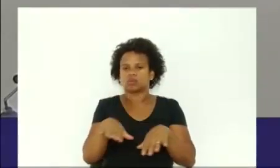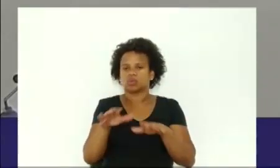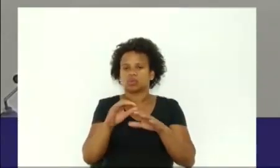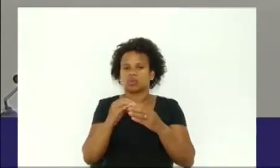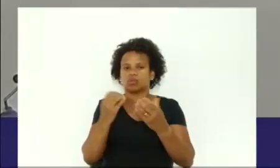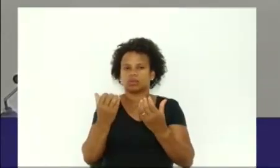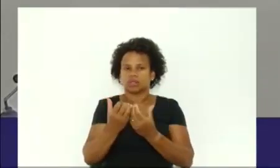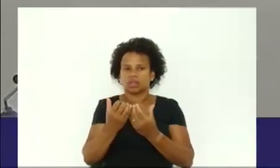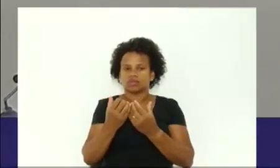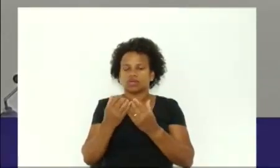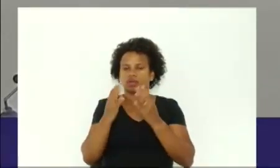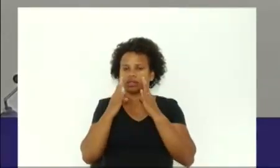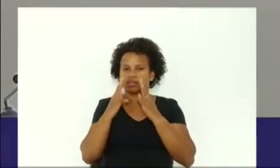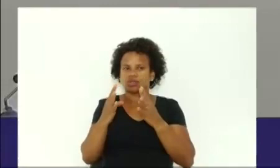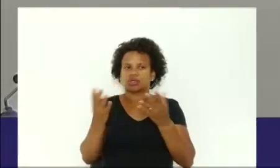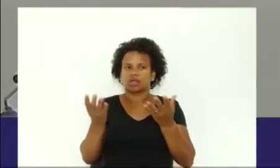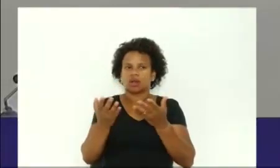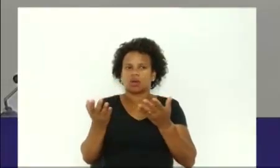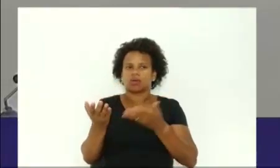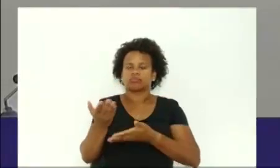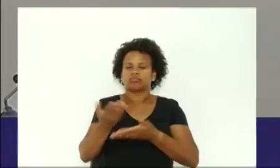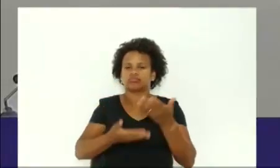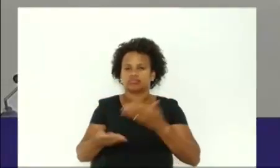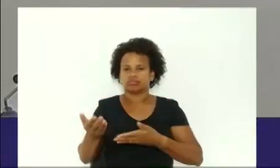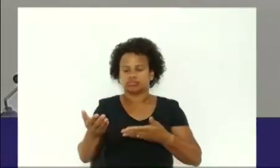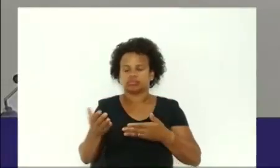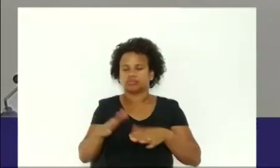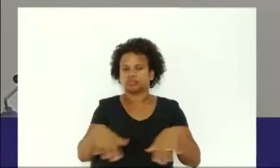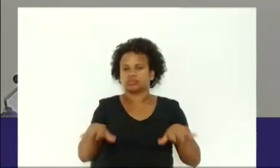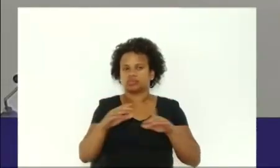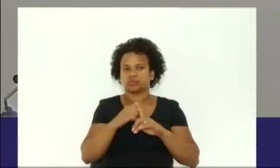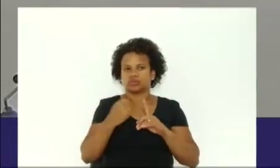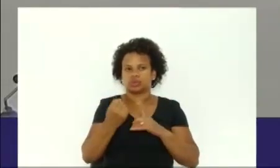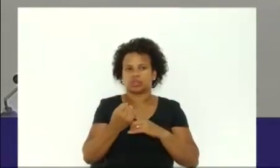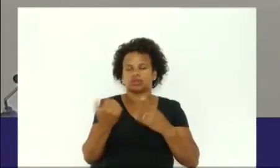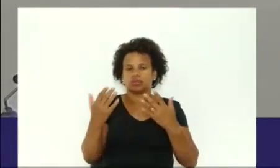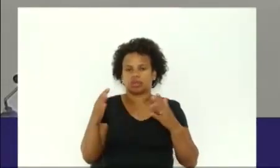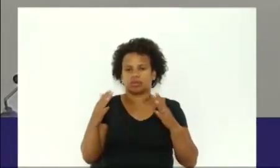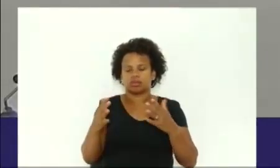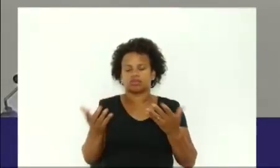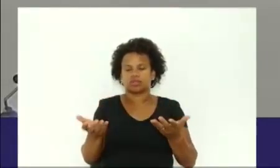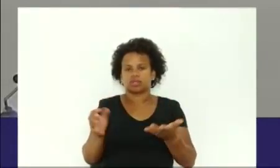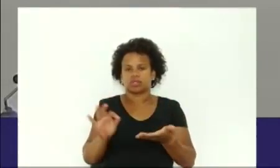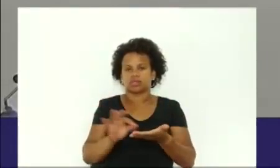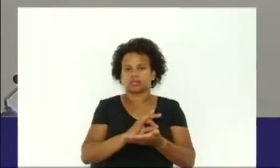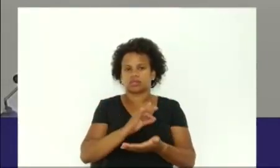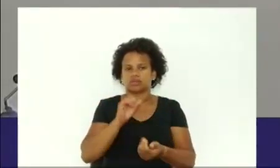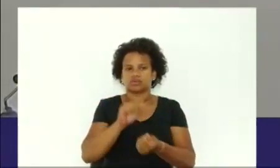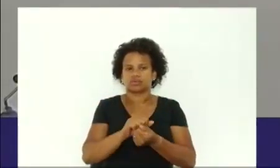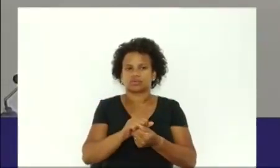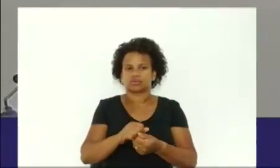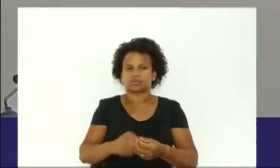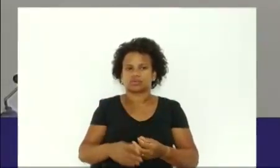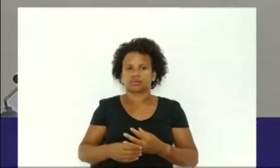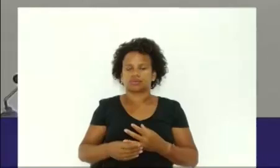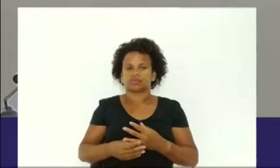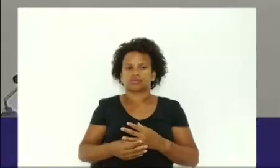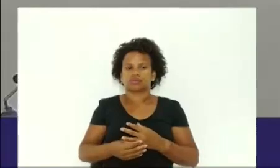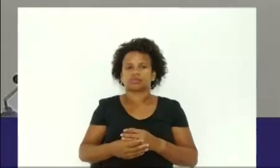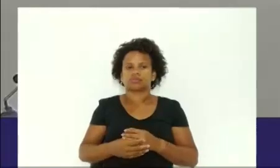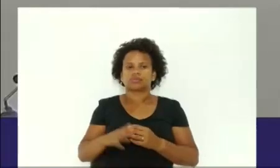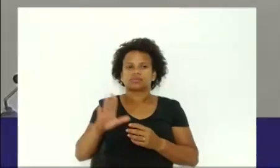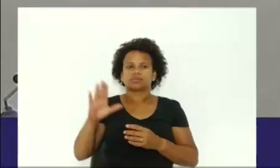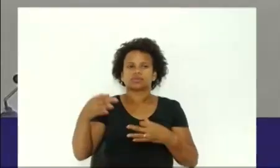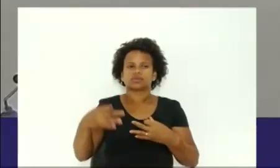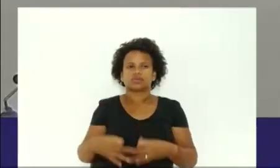que agora vai dando esse retorno para toda a nossa sociedade. Parabéns. Gostaria, vereadora Érica, de assinar em apoio, se assim permitir. Estão de ordem, presidente. Tem a